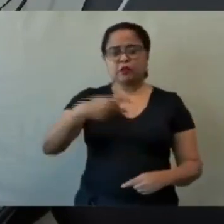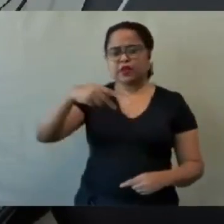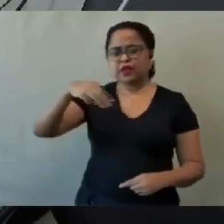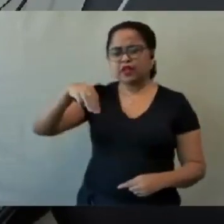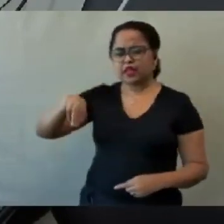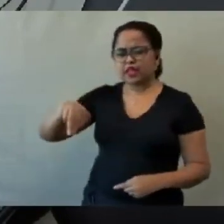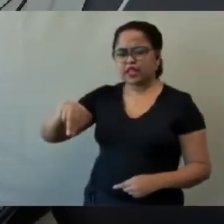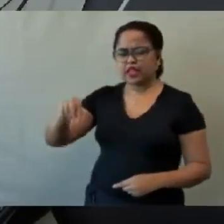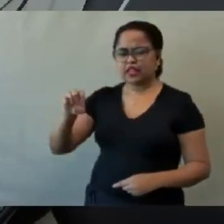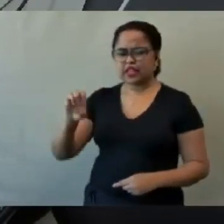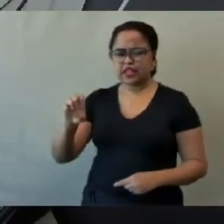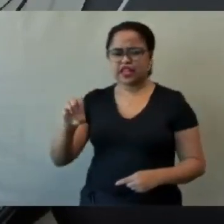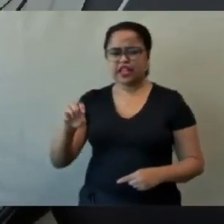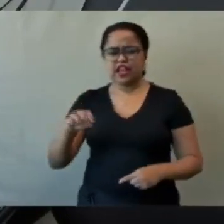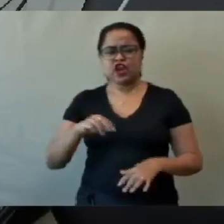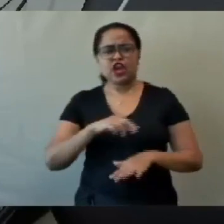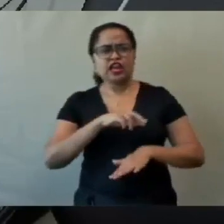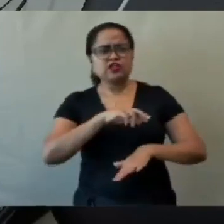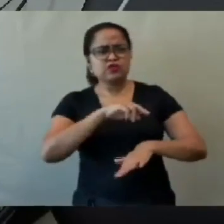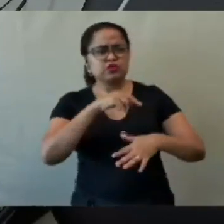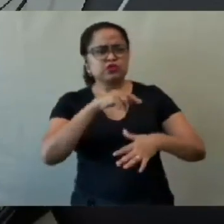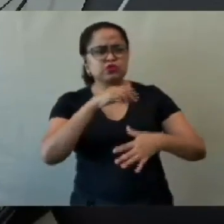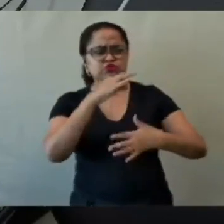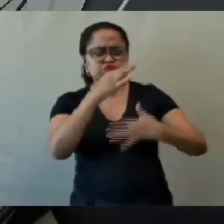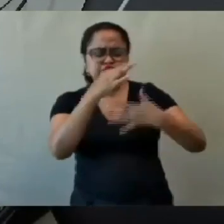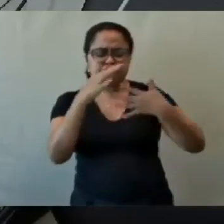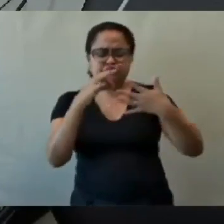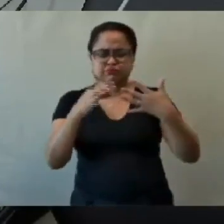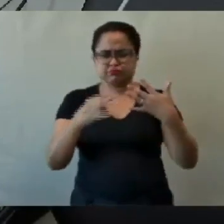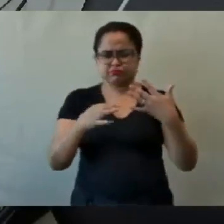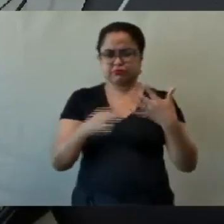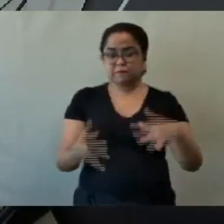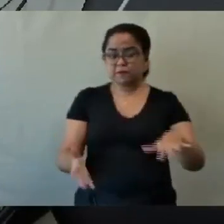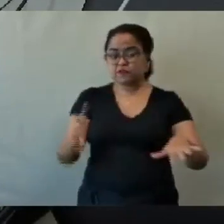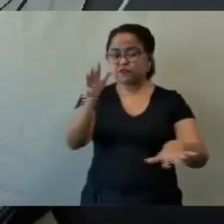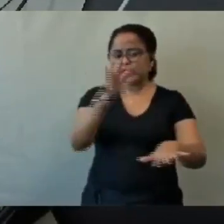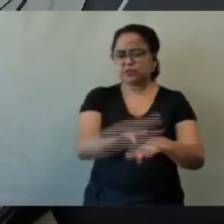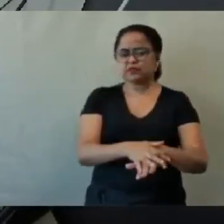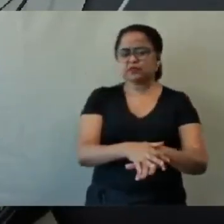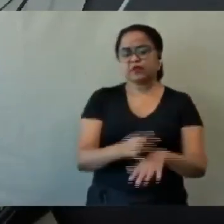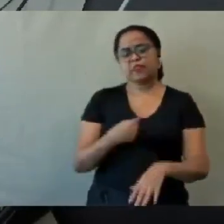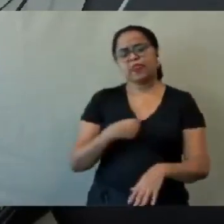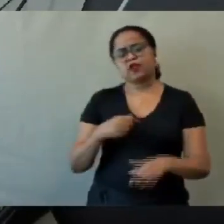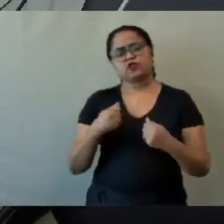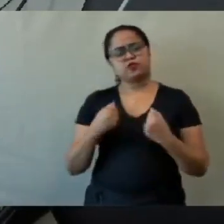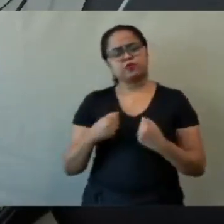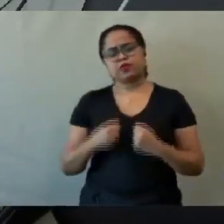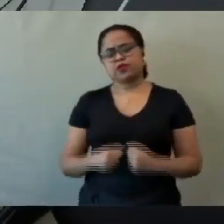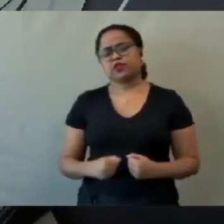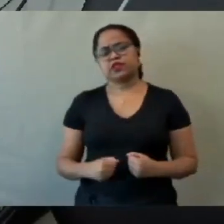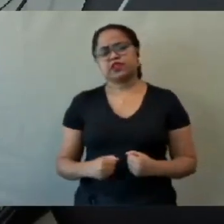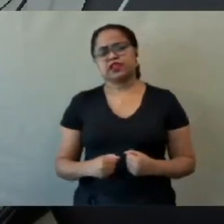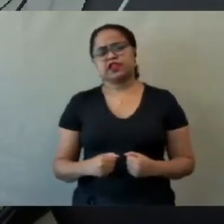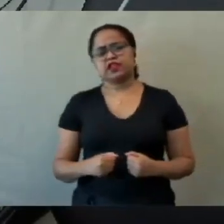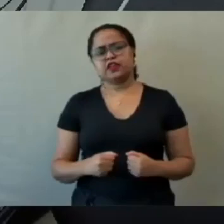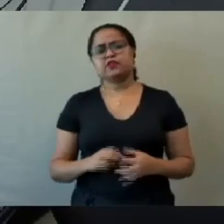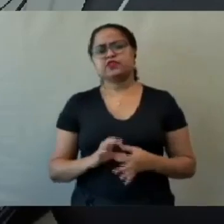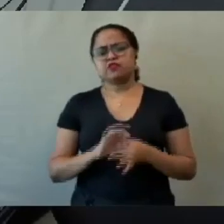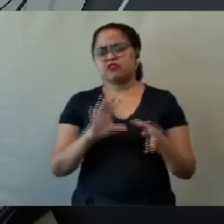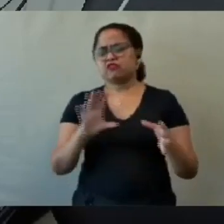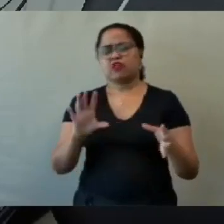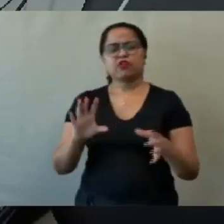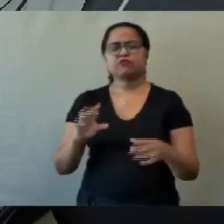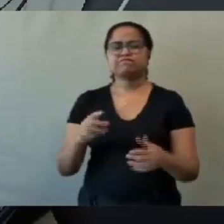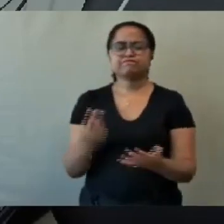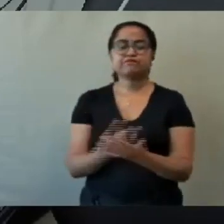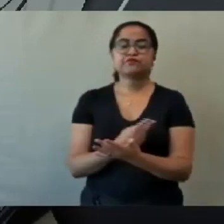de inclusão na educação. Mas isso a gente não pode deixar acontecer. A gente precisa debater para que a gente tenha